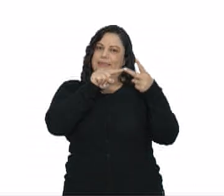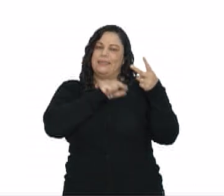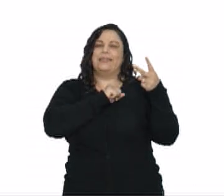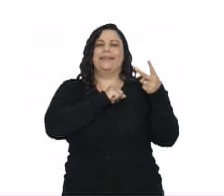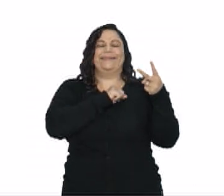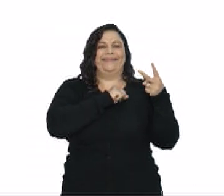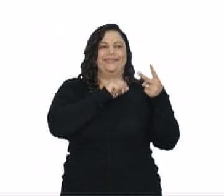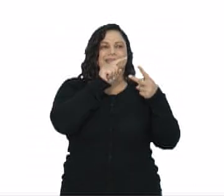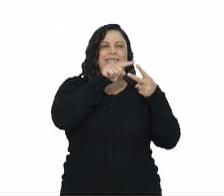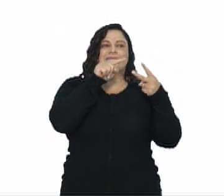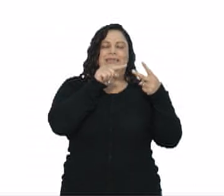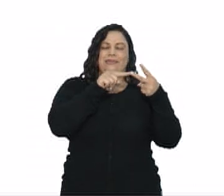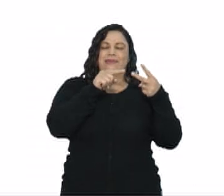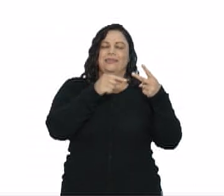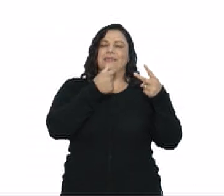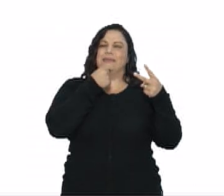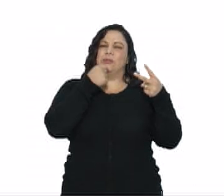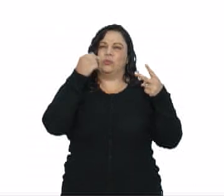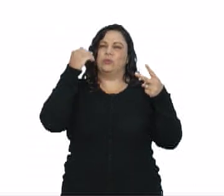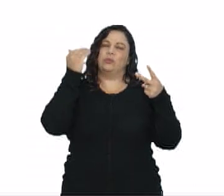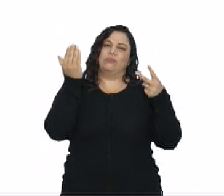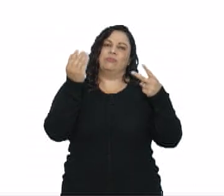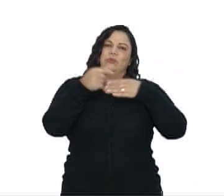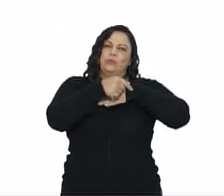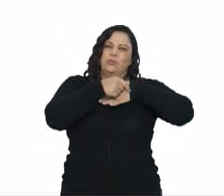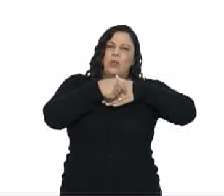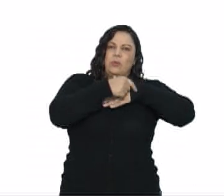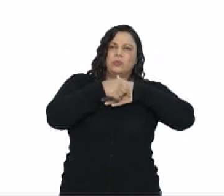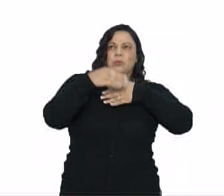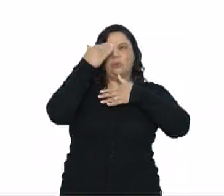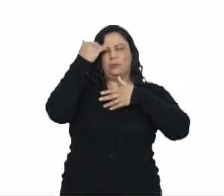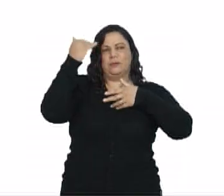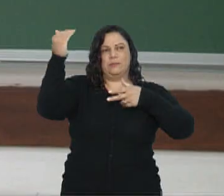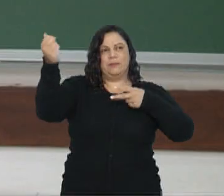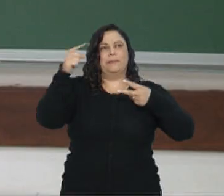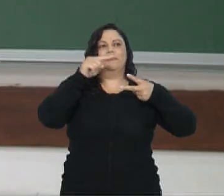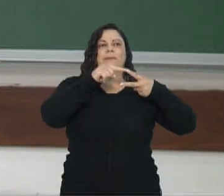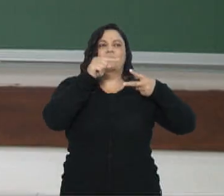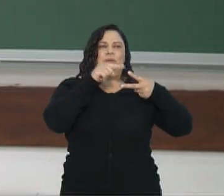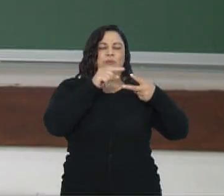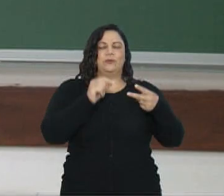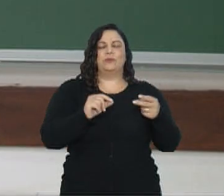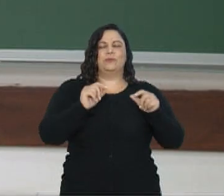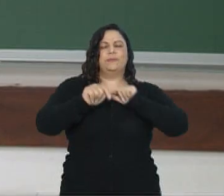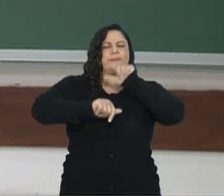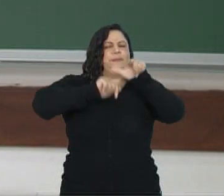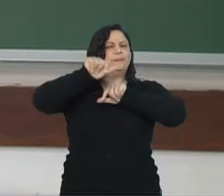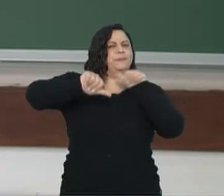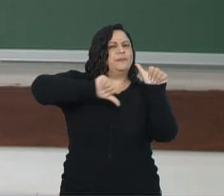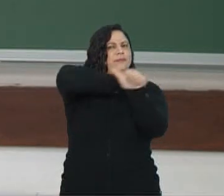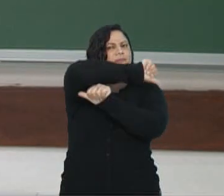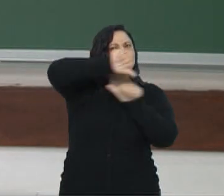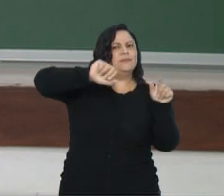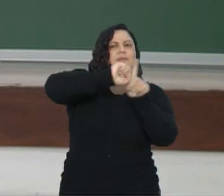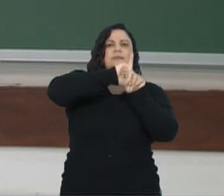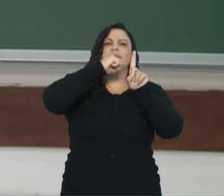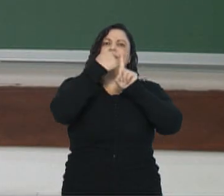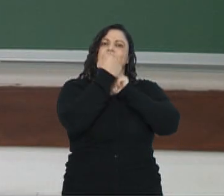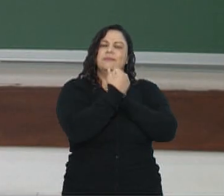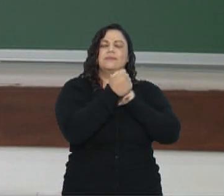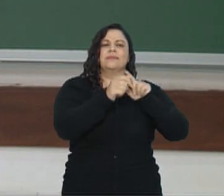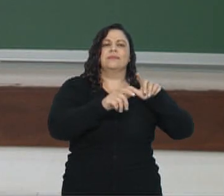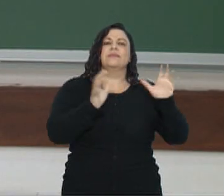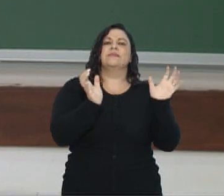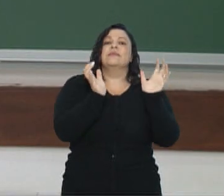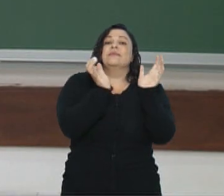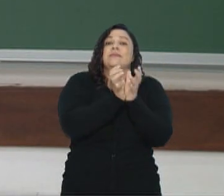dois caras eles vão pensar em como transformar a sociedade em benefício à classe dos trabalhadores. Certo? Esses dois caras